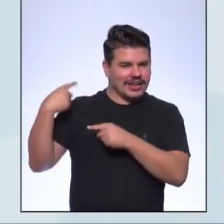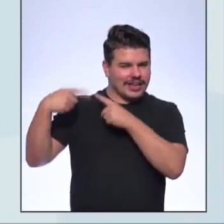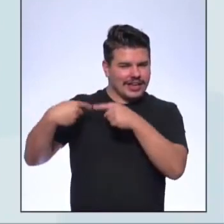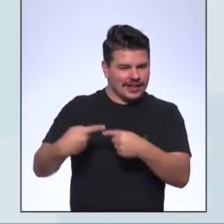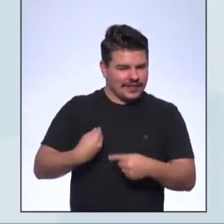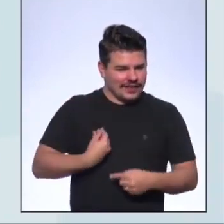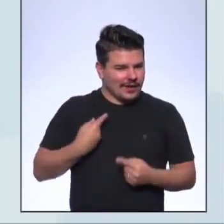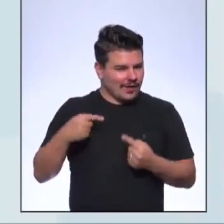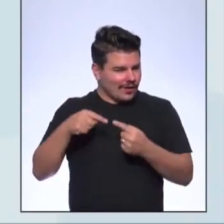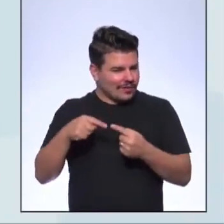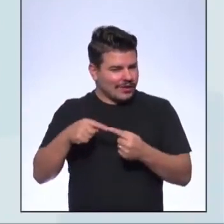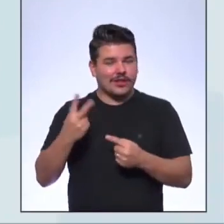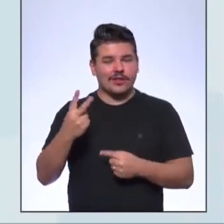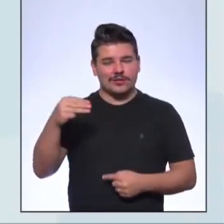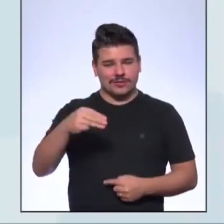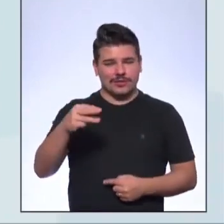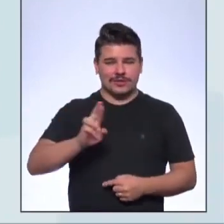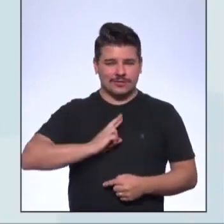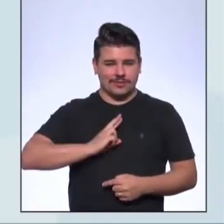vocês.